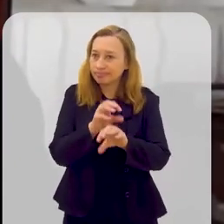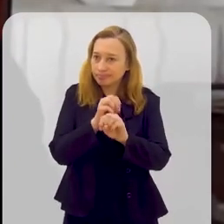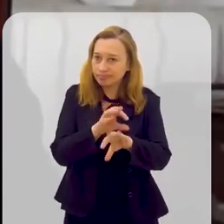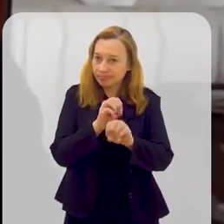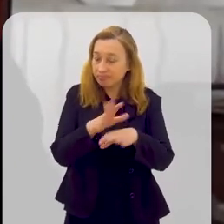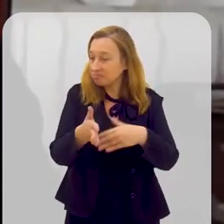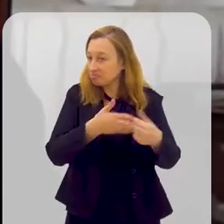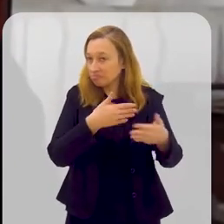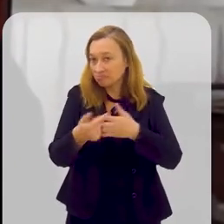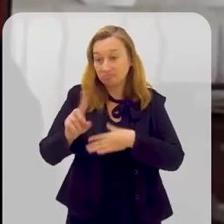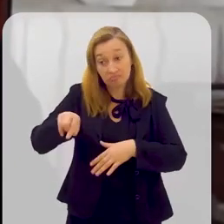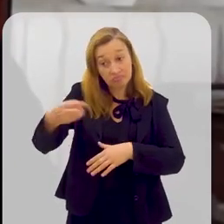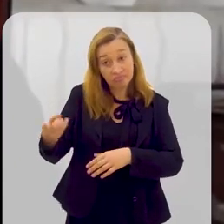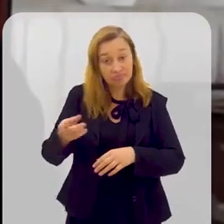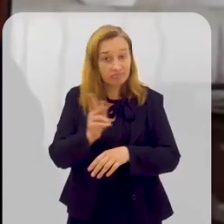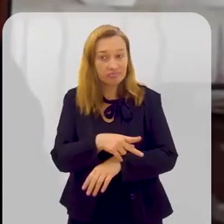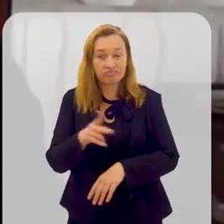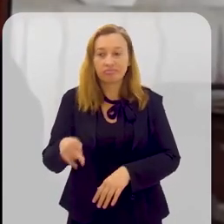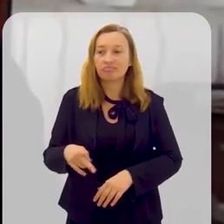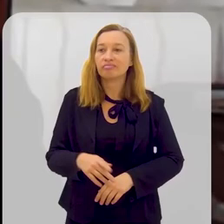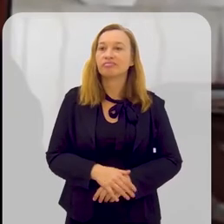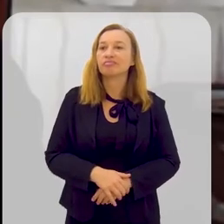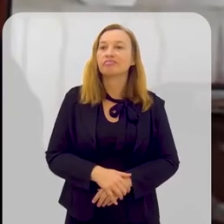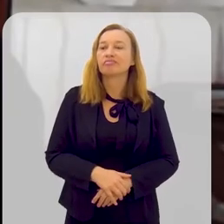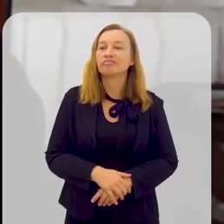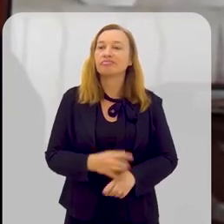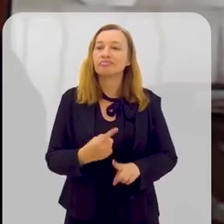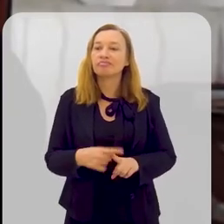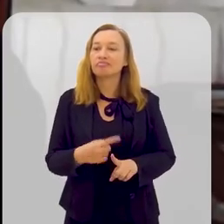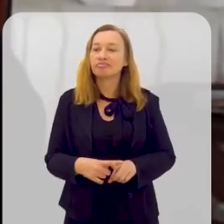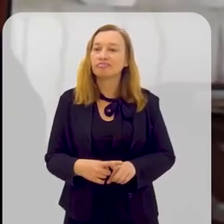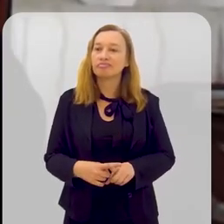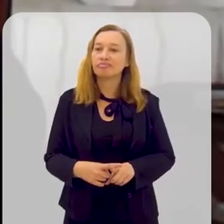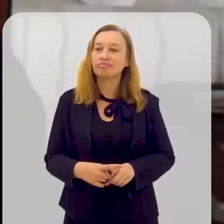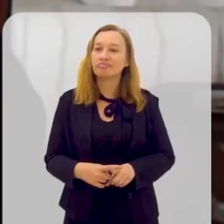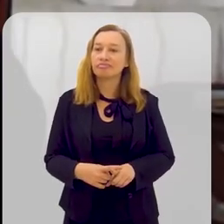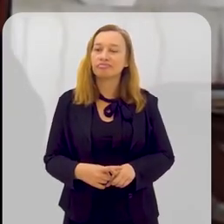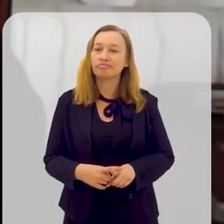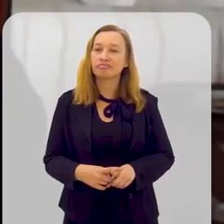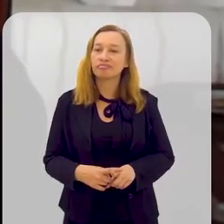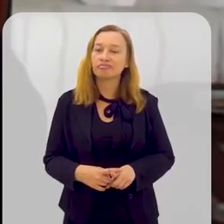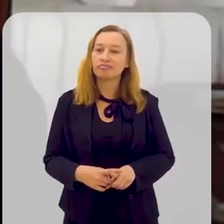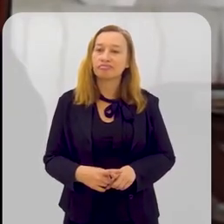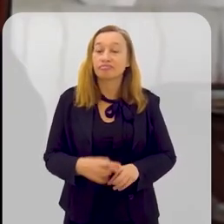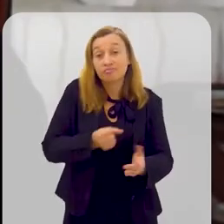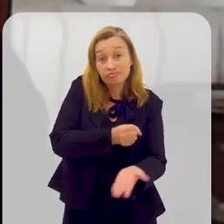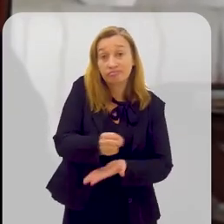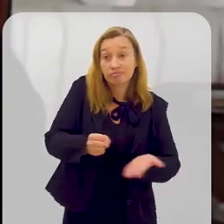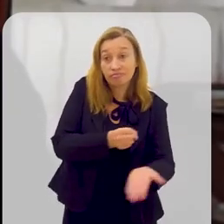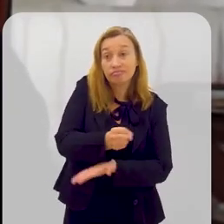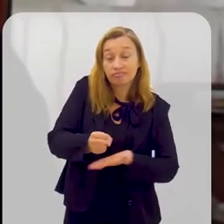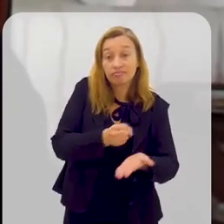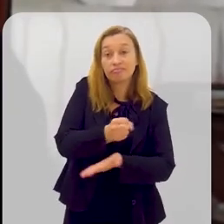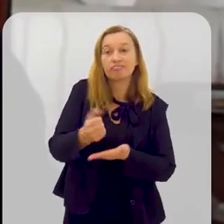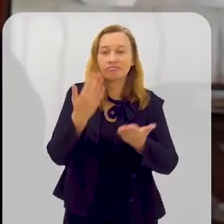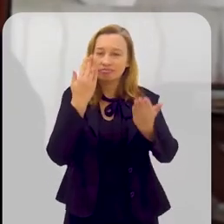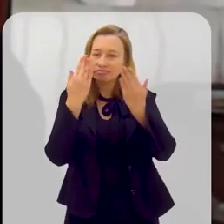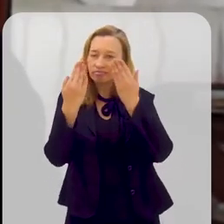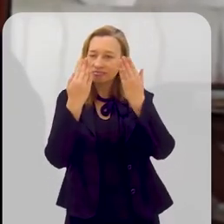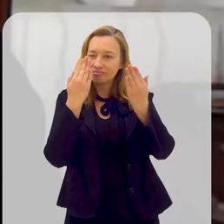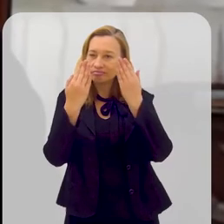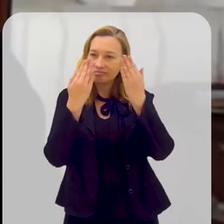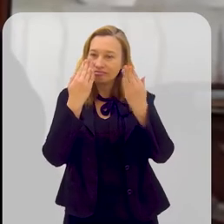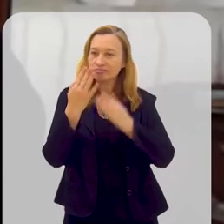anos dando aula como qualquer outra professora porque eu tinha a base